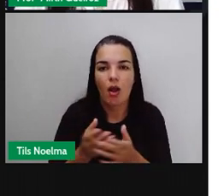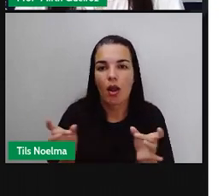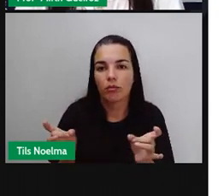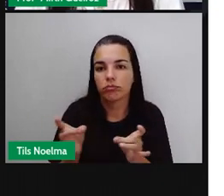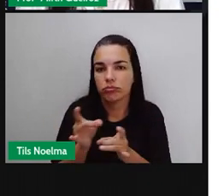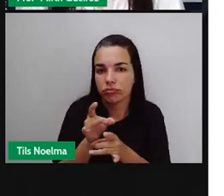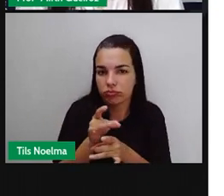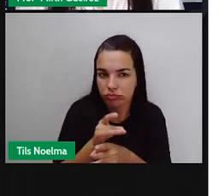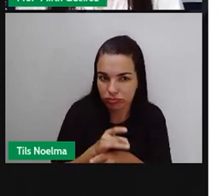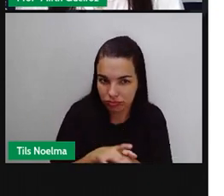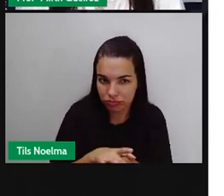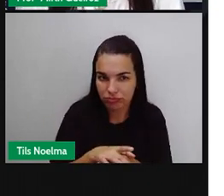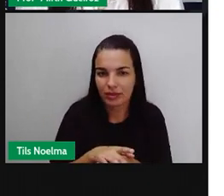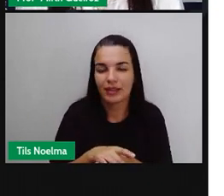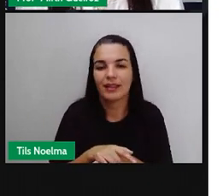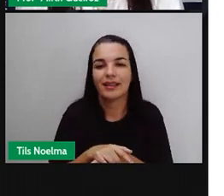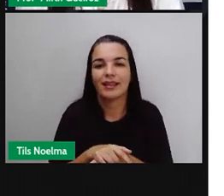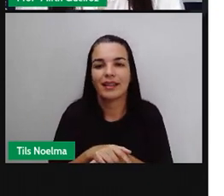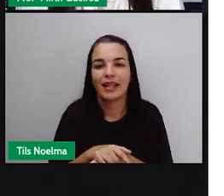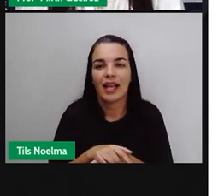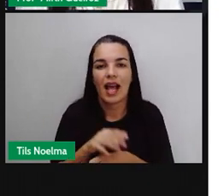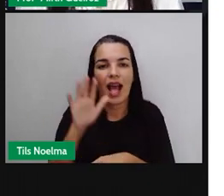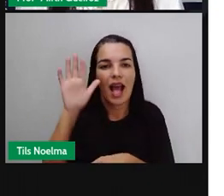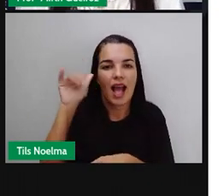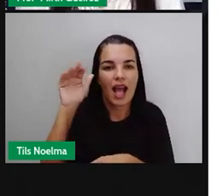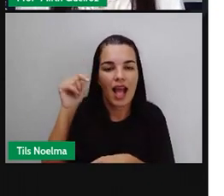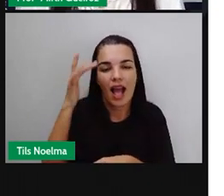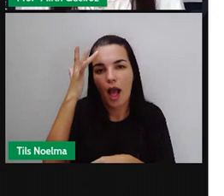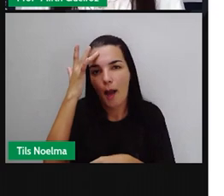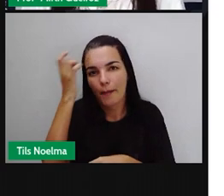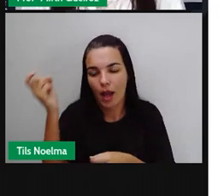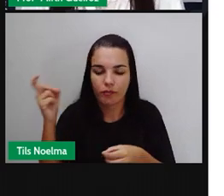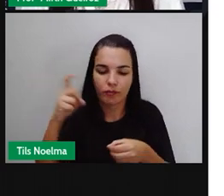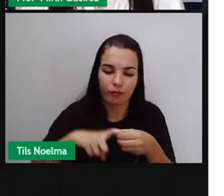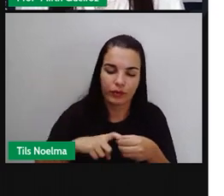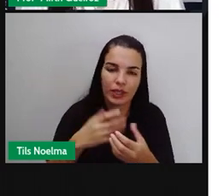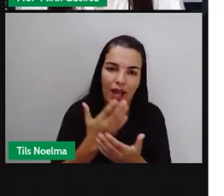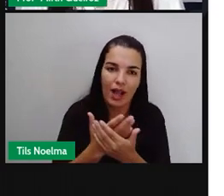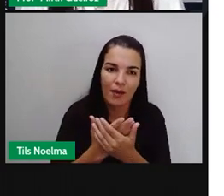vai se encerrando por aqui e amanhã a gente volta